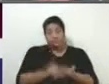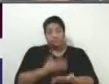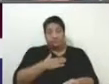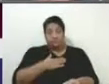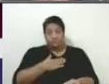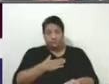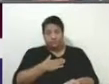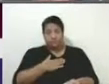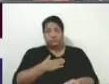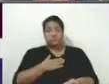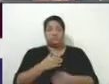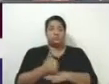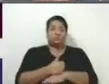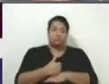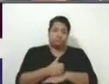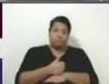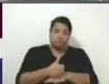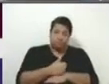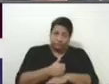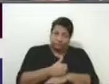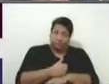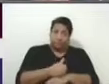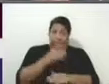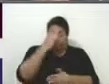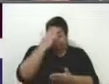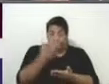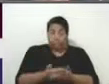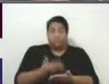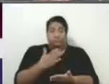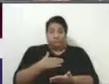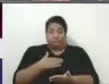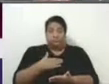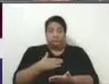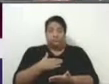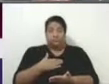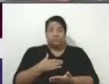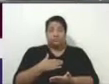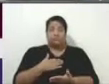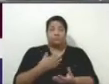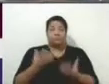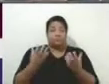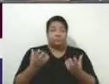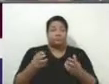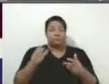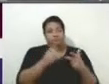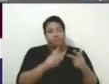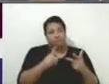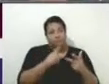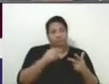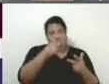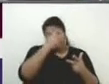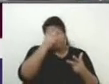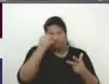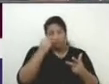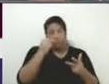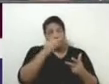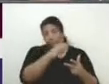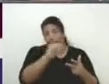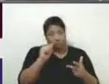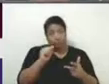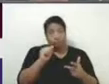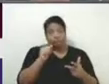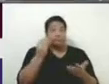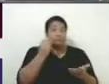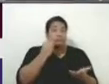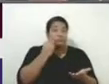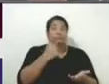profissionais que buscaram no Poder Legislativo a voz e a oportunidade de falar.